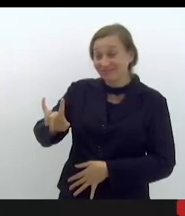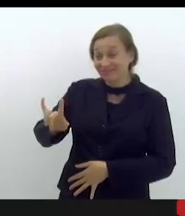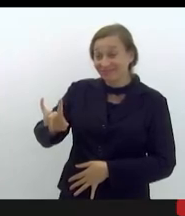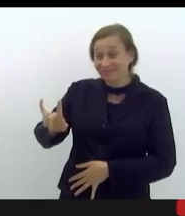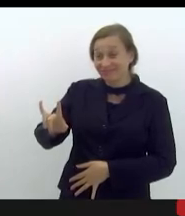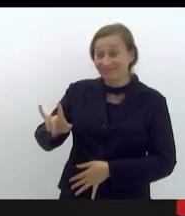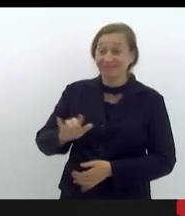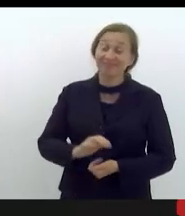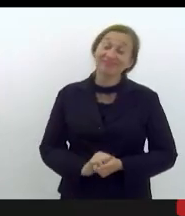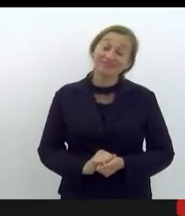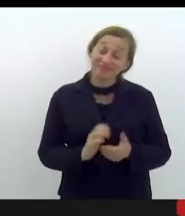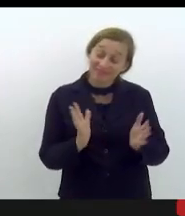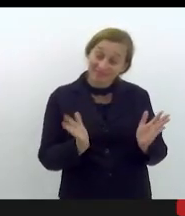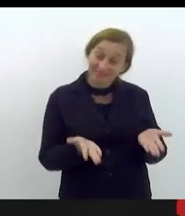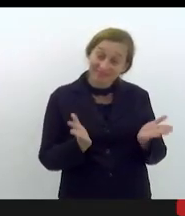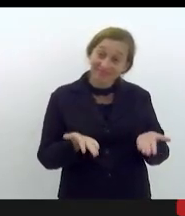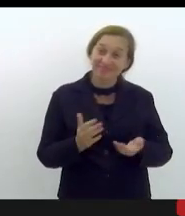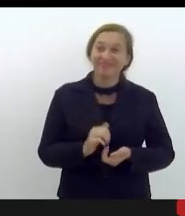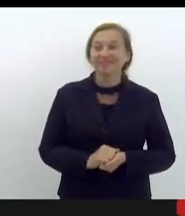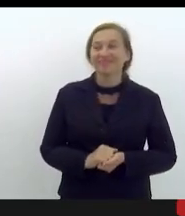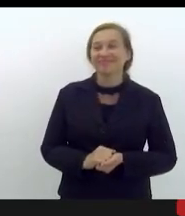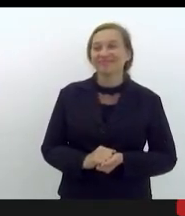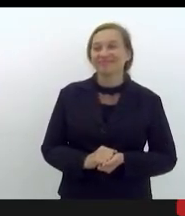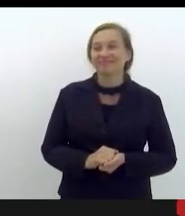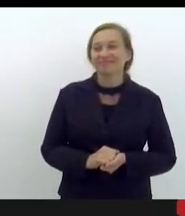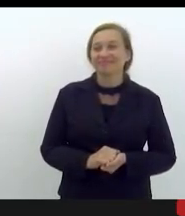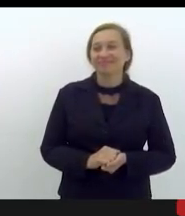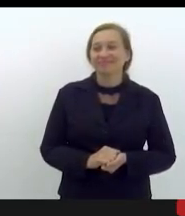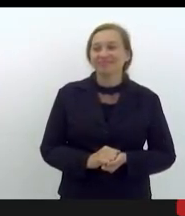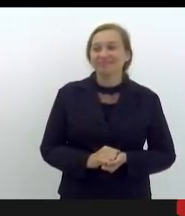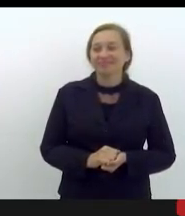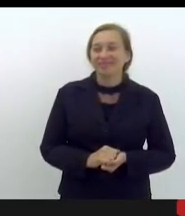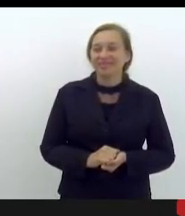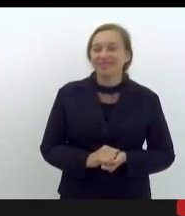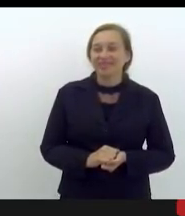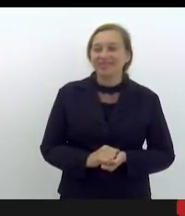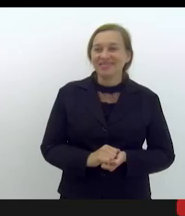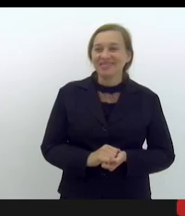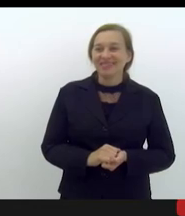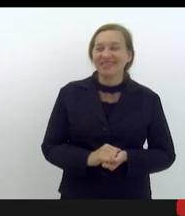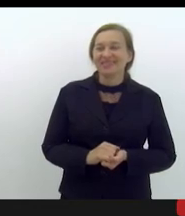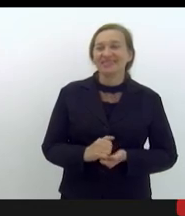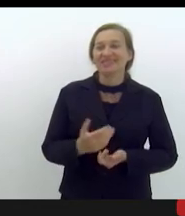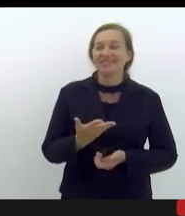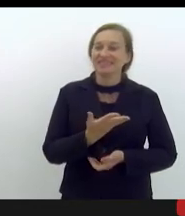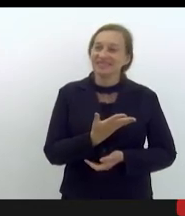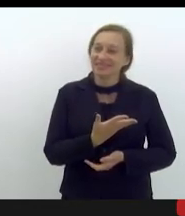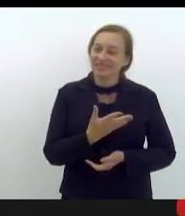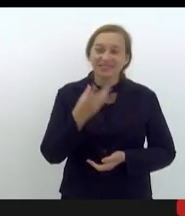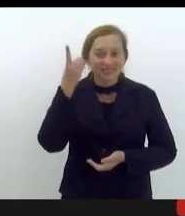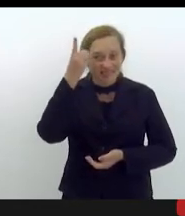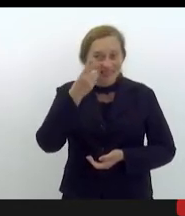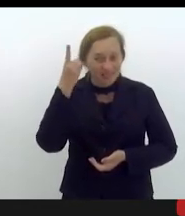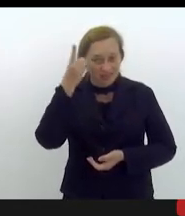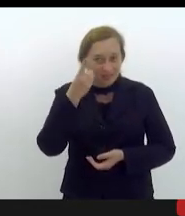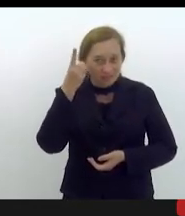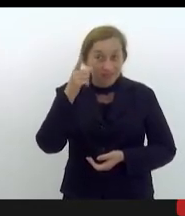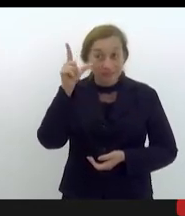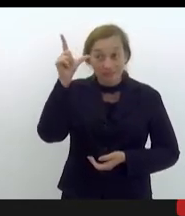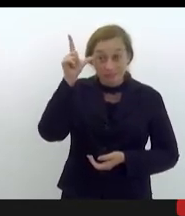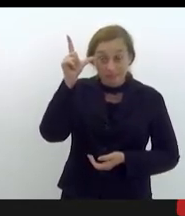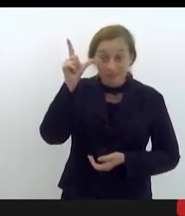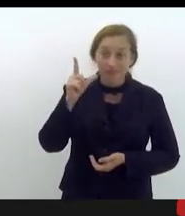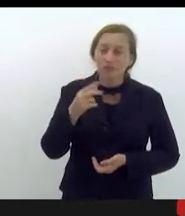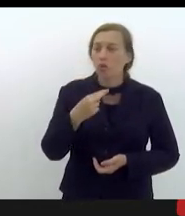muito minha querida Agora a nossa querida deputada deste desse projeto a Lucinha